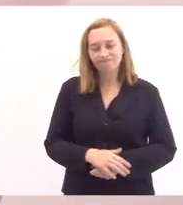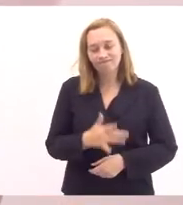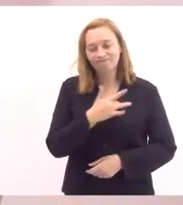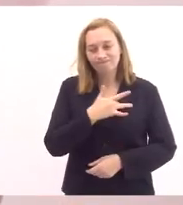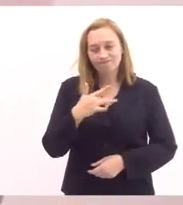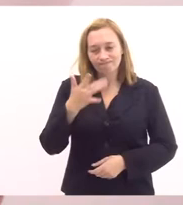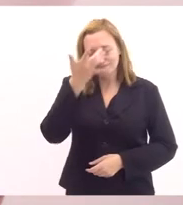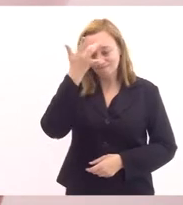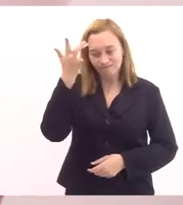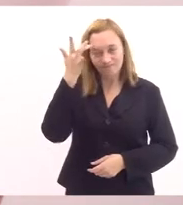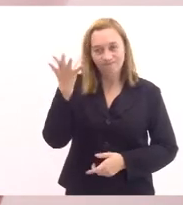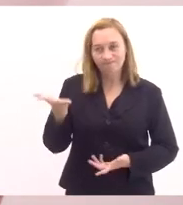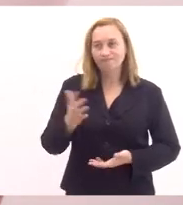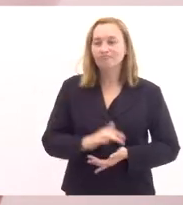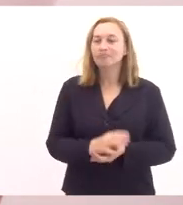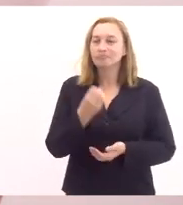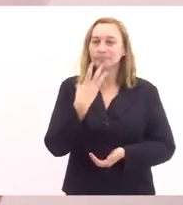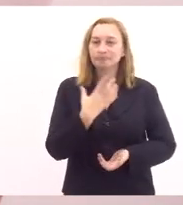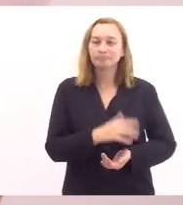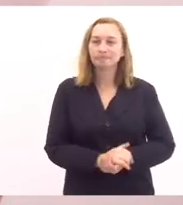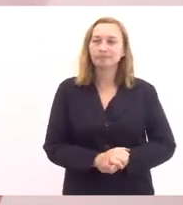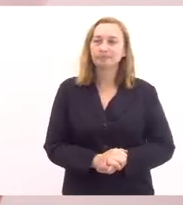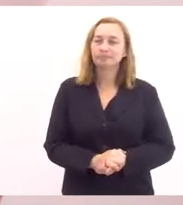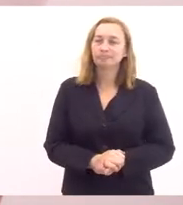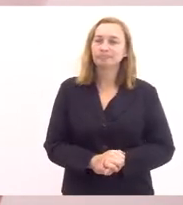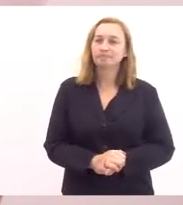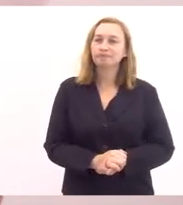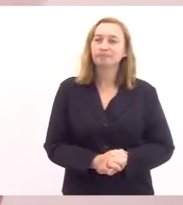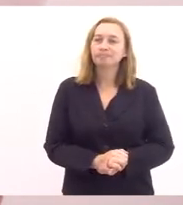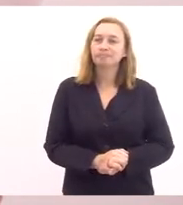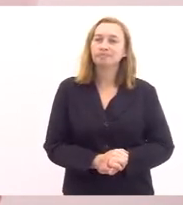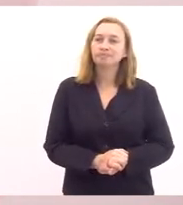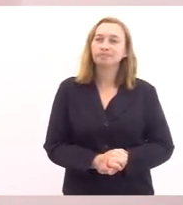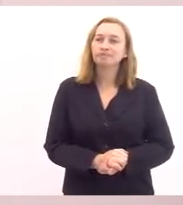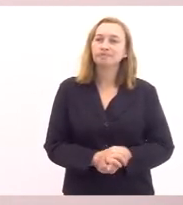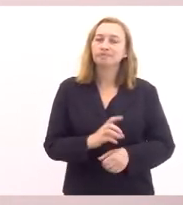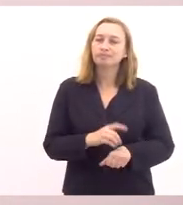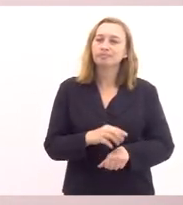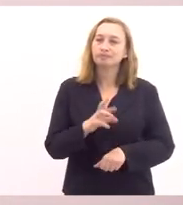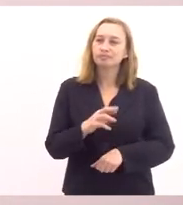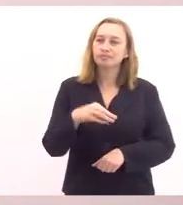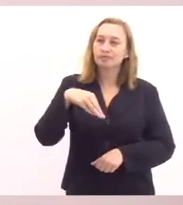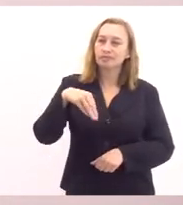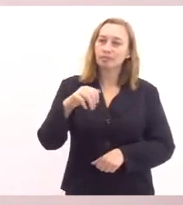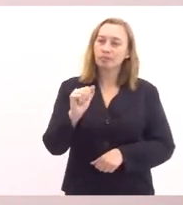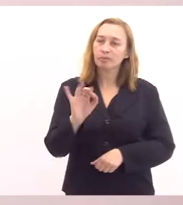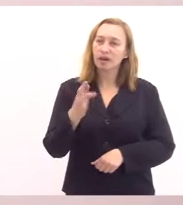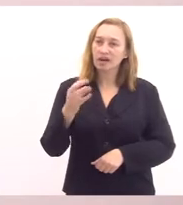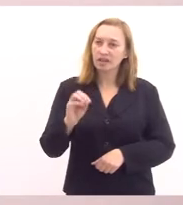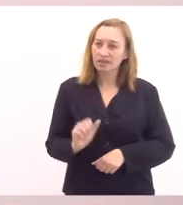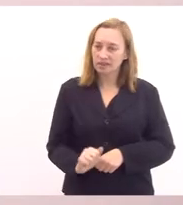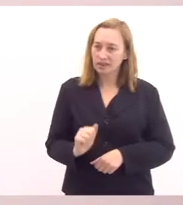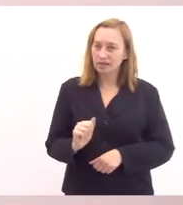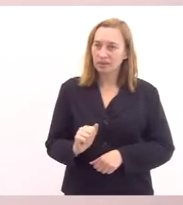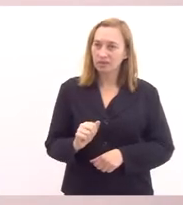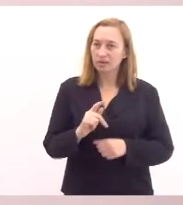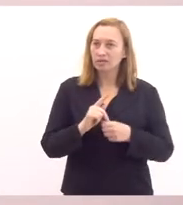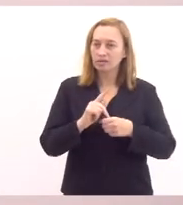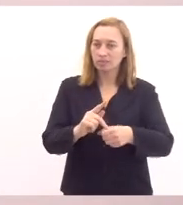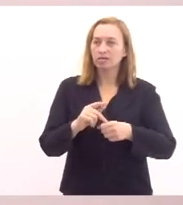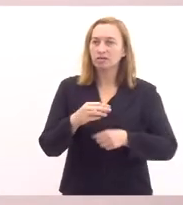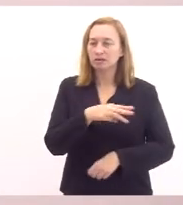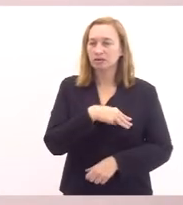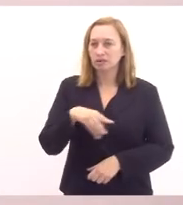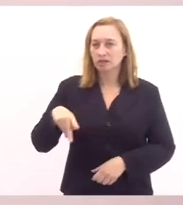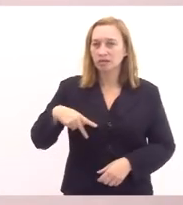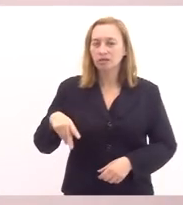saúde mental bem então vamos ouvir agora a Doutora Márcia Lustosa procuradora do